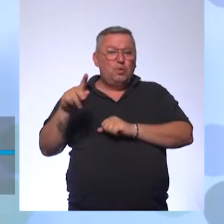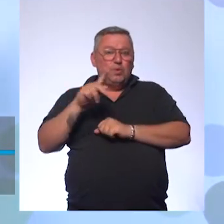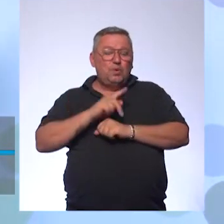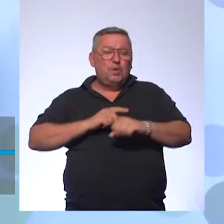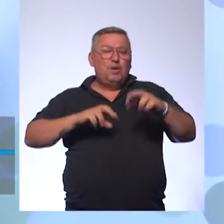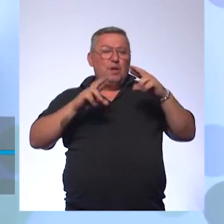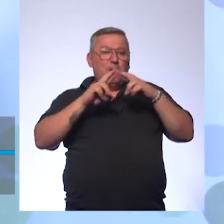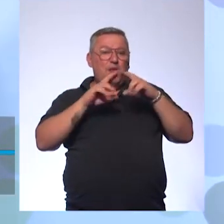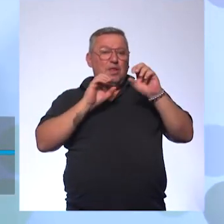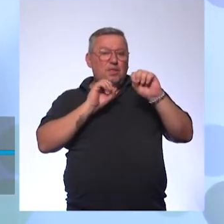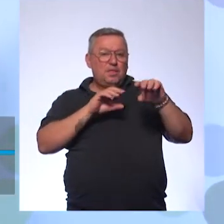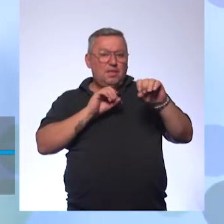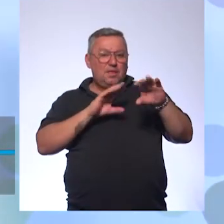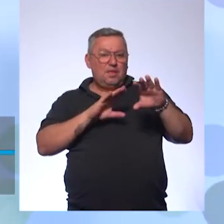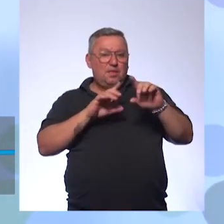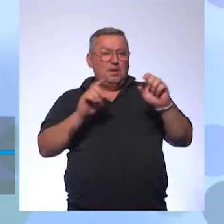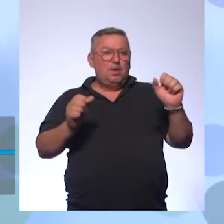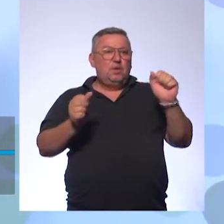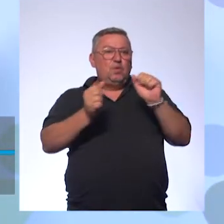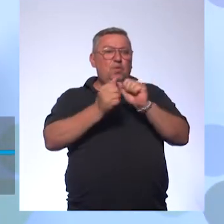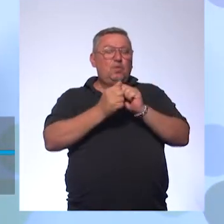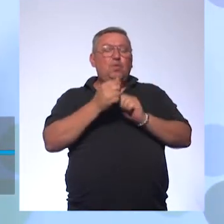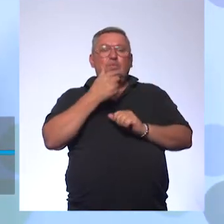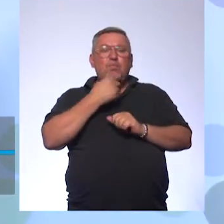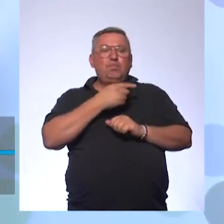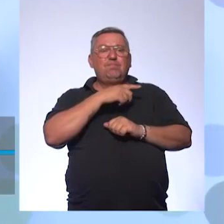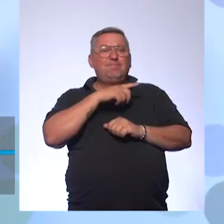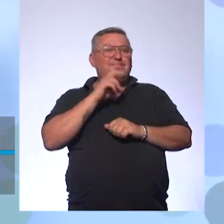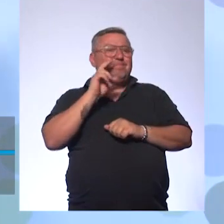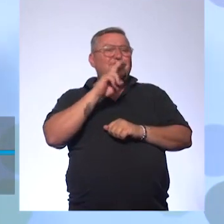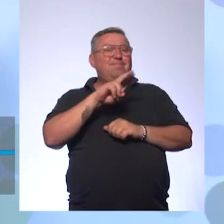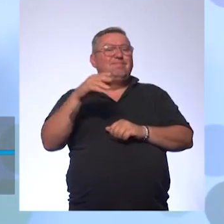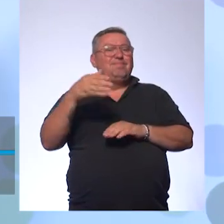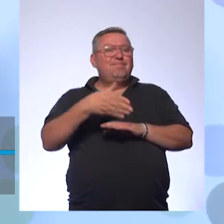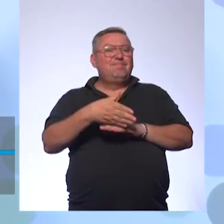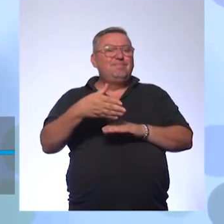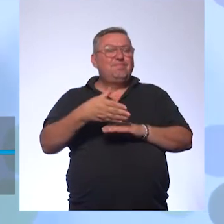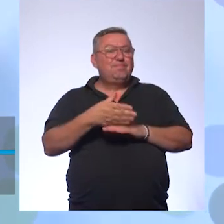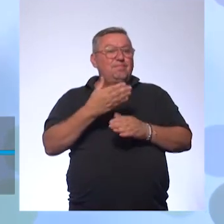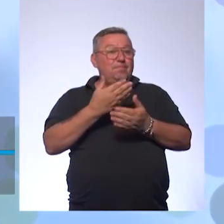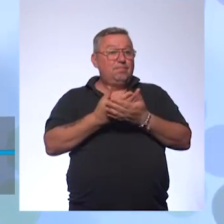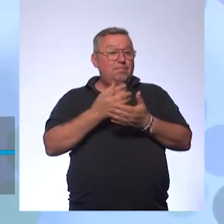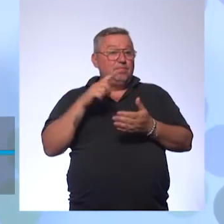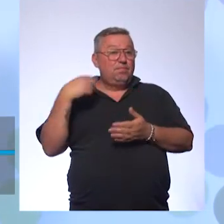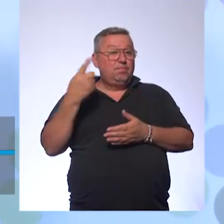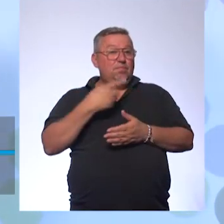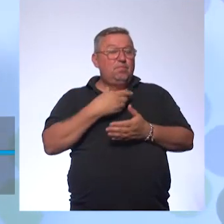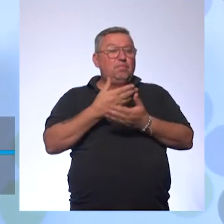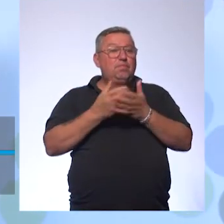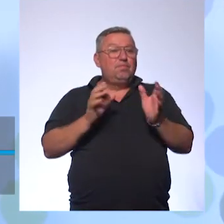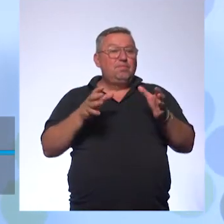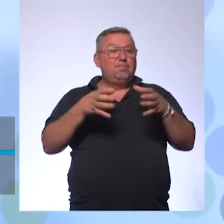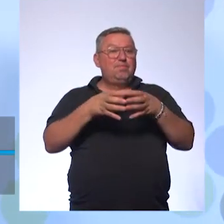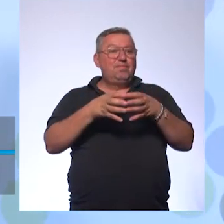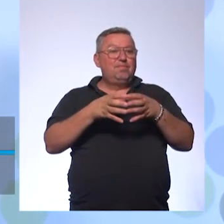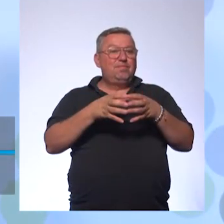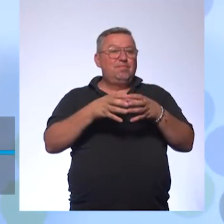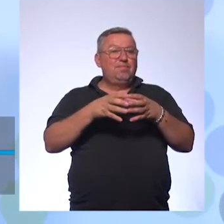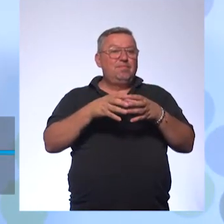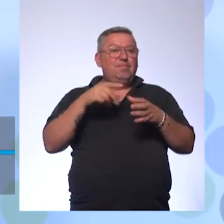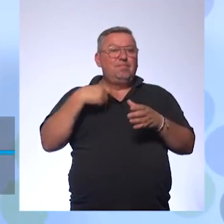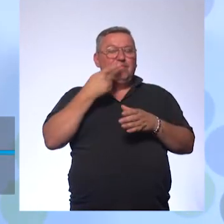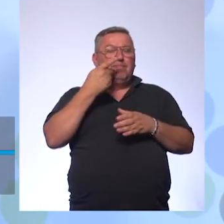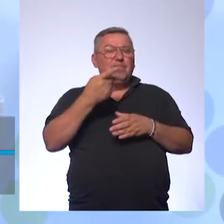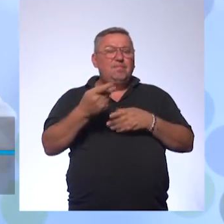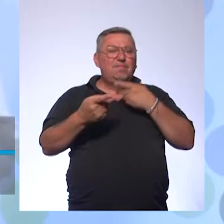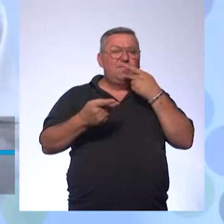uma queimada e mudou a dinâmica ali naquele momento, tá bom? E o clima é uma média da combinação dos fatores